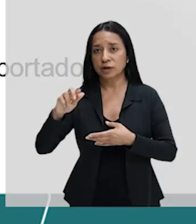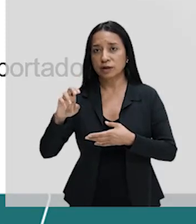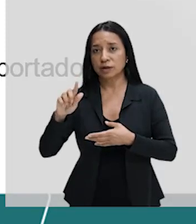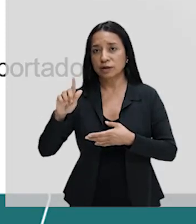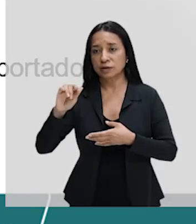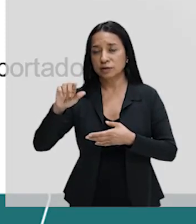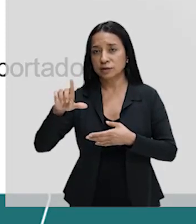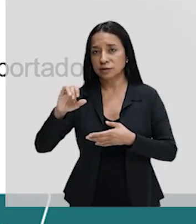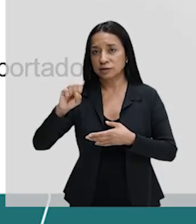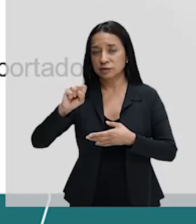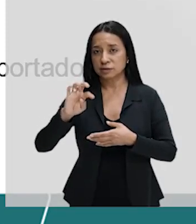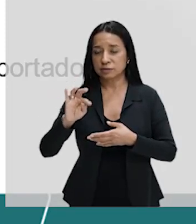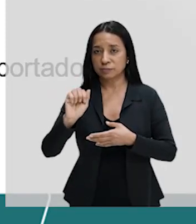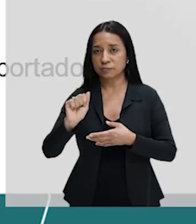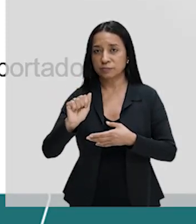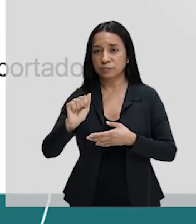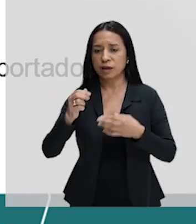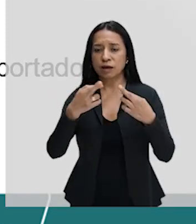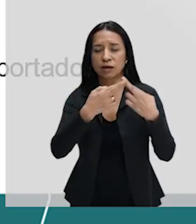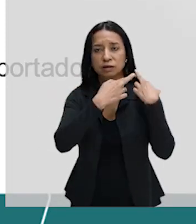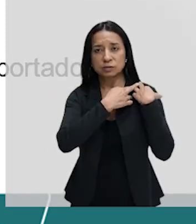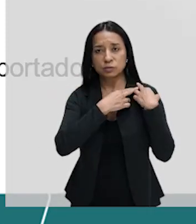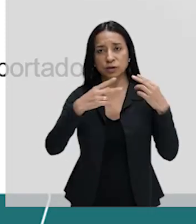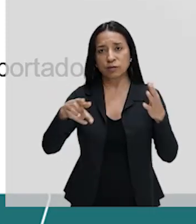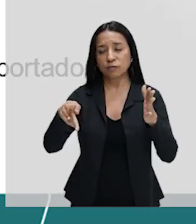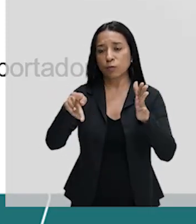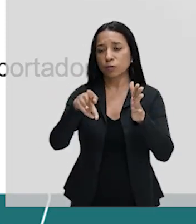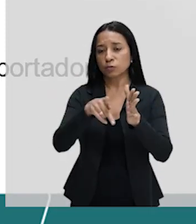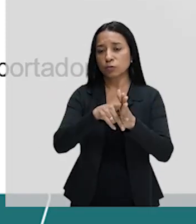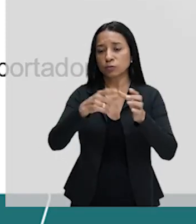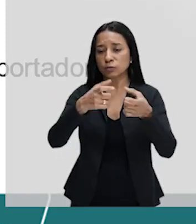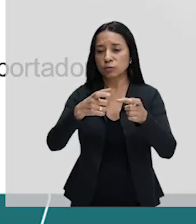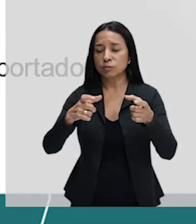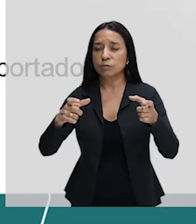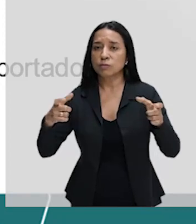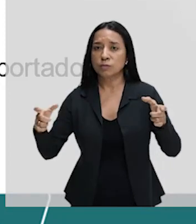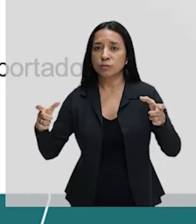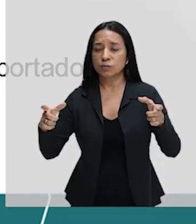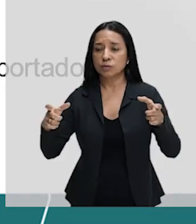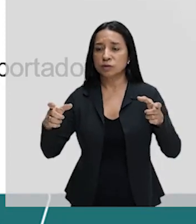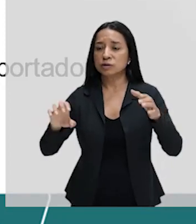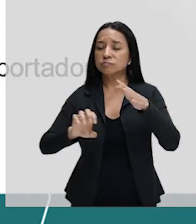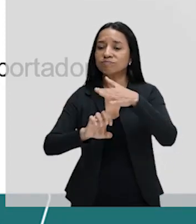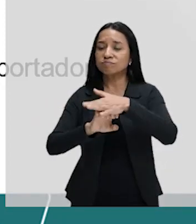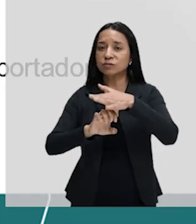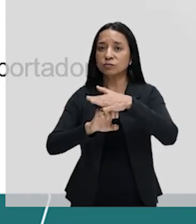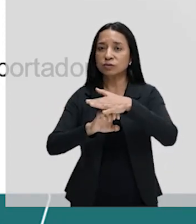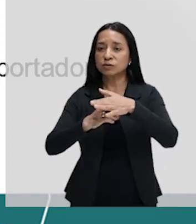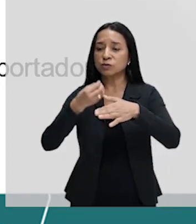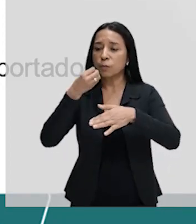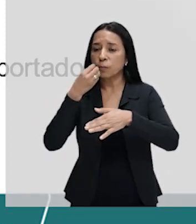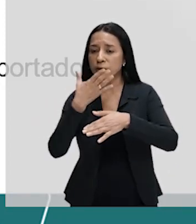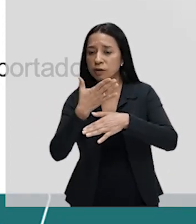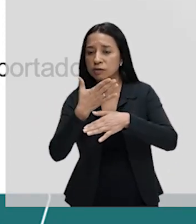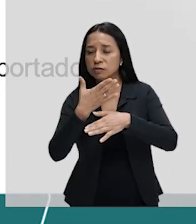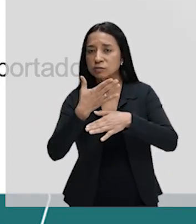era responsável, o dono da maioria dessas empresas de bem de